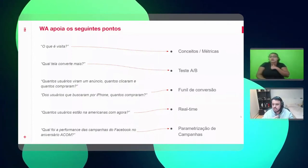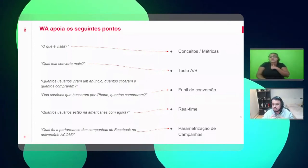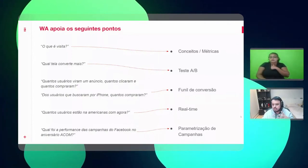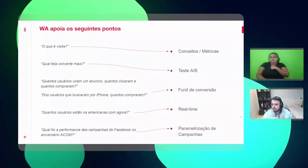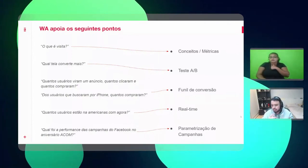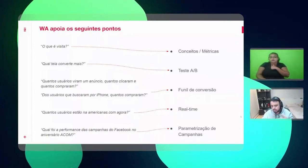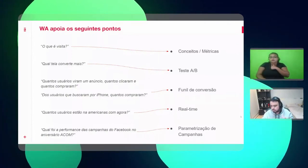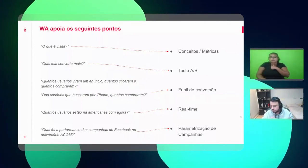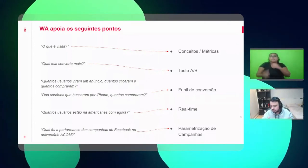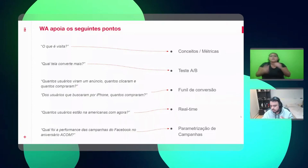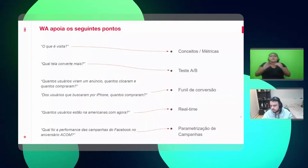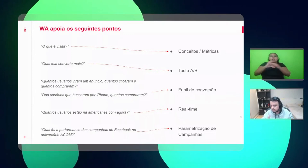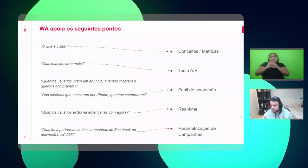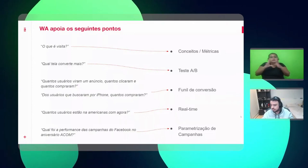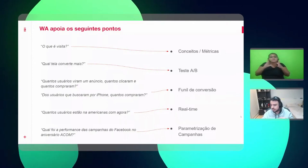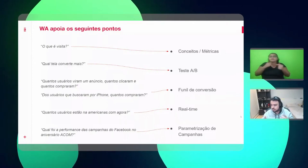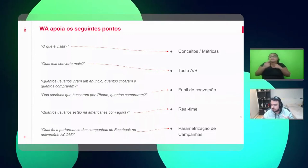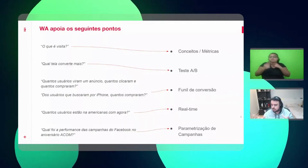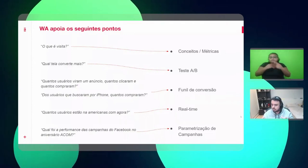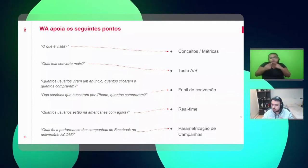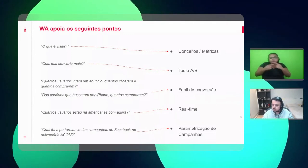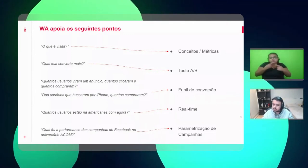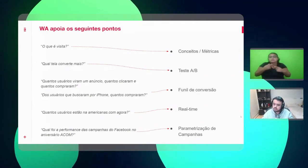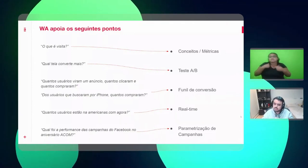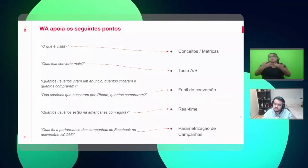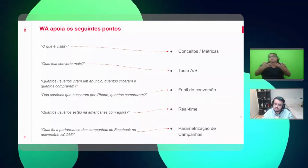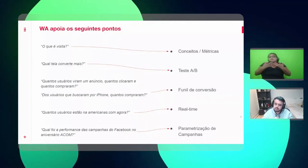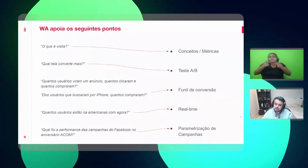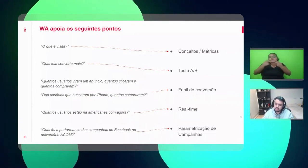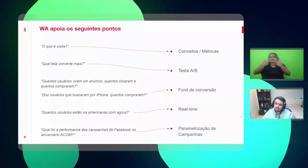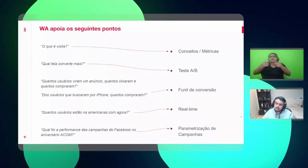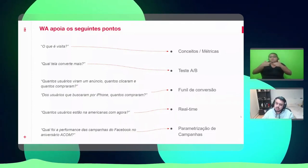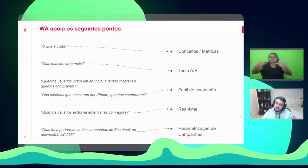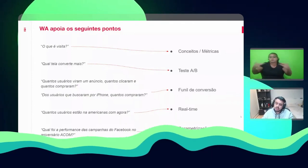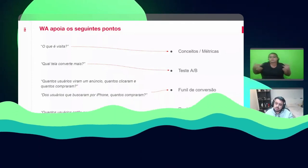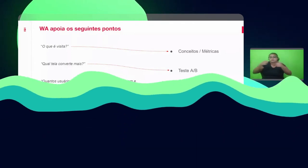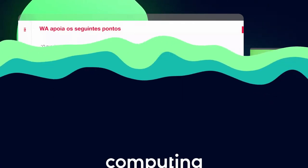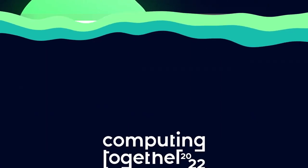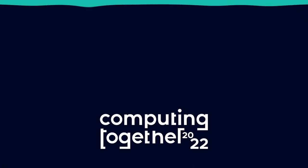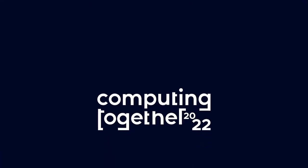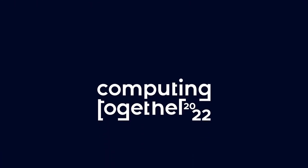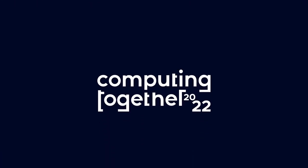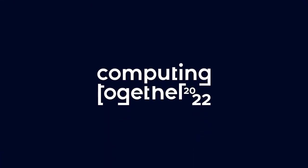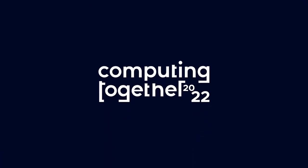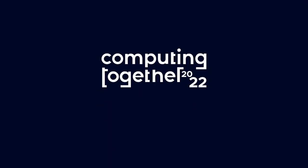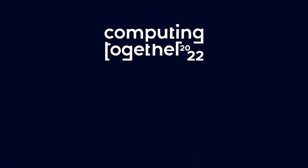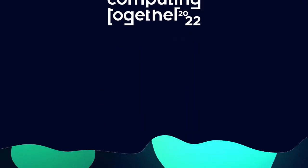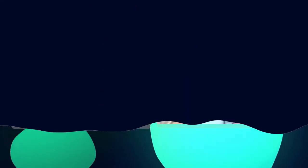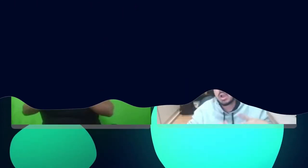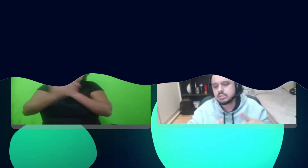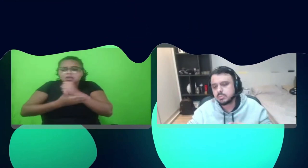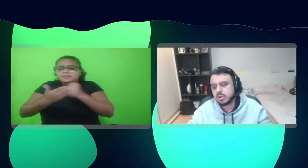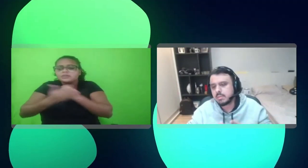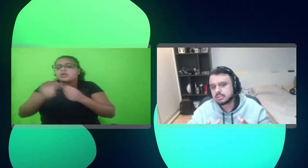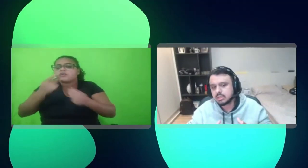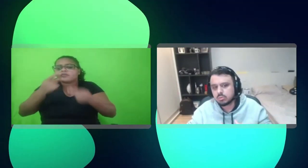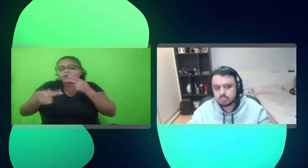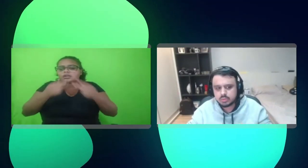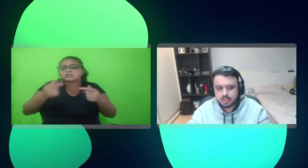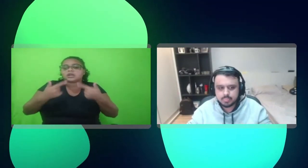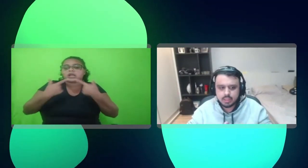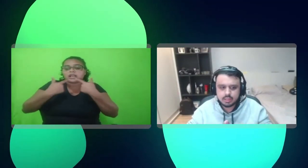mais dúvidas se alguém quiser saber falar sobre mais alguma outra coisa que não esteja aqui. Mas basicamente aqui quando a está falando de linguagem de programação,